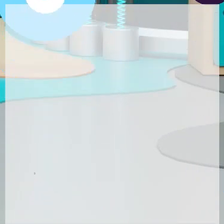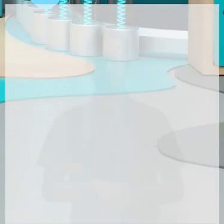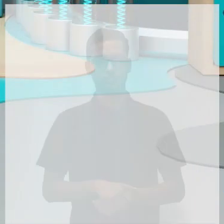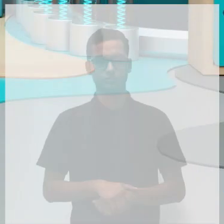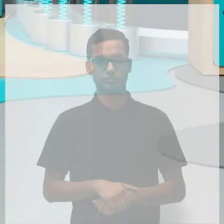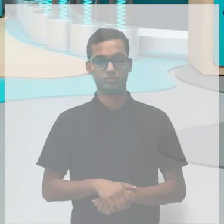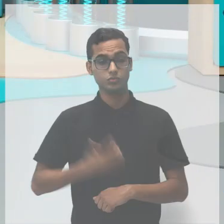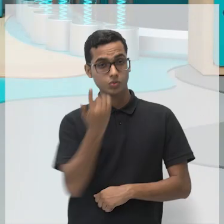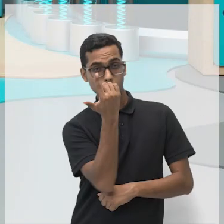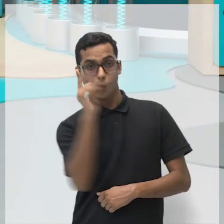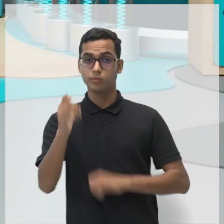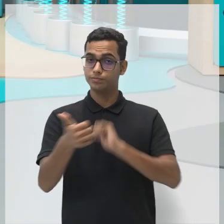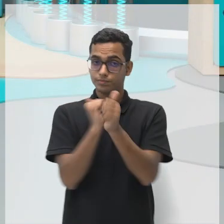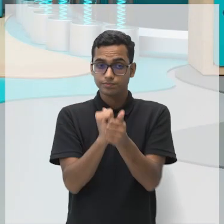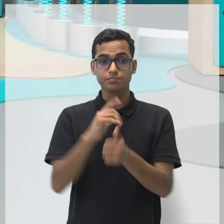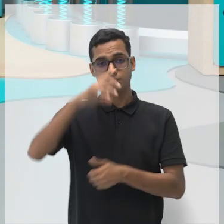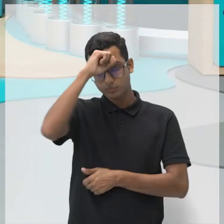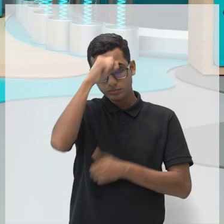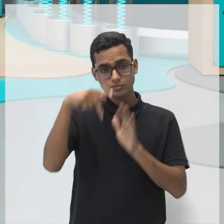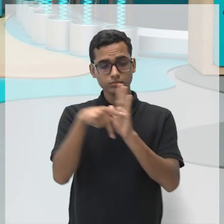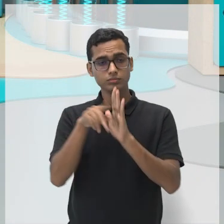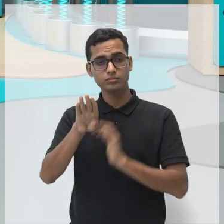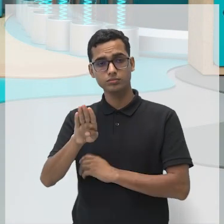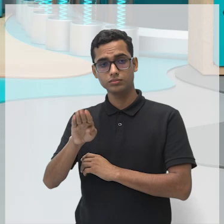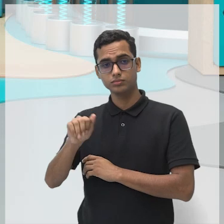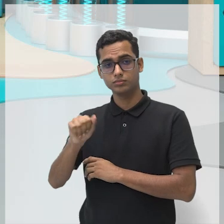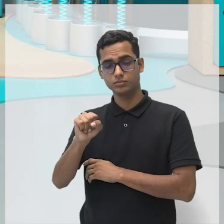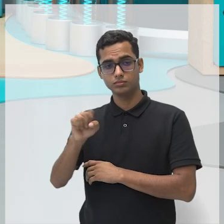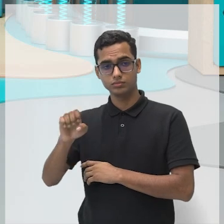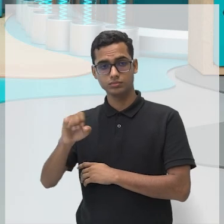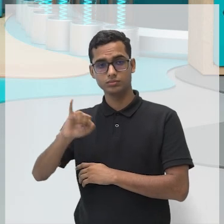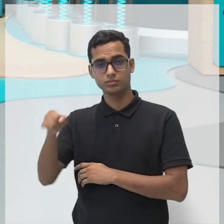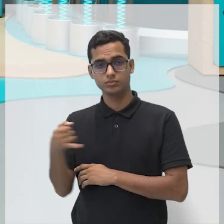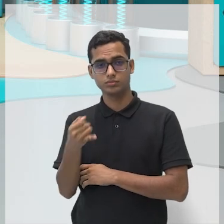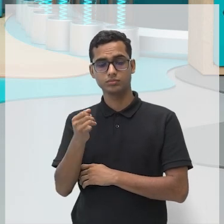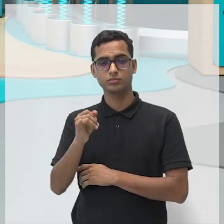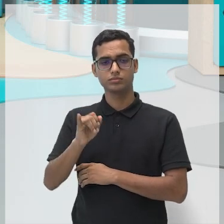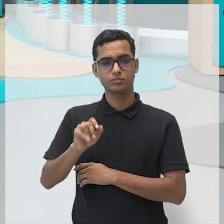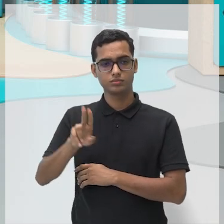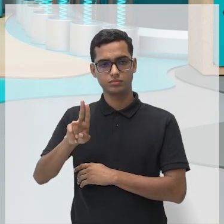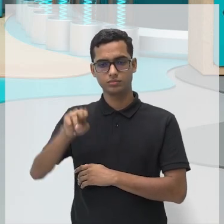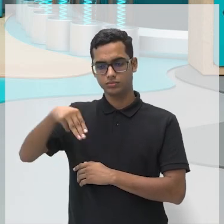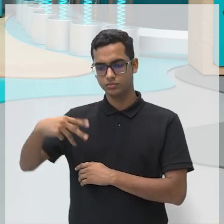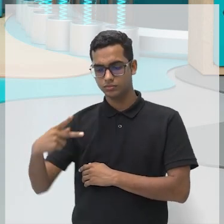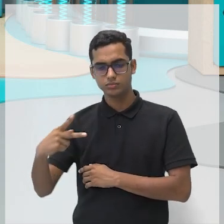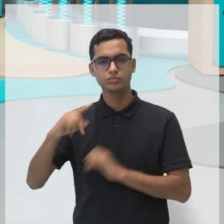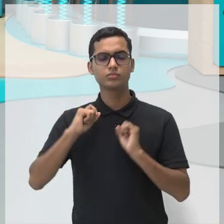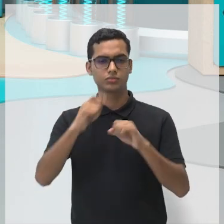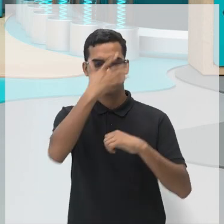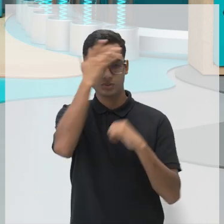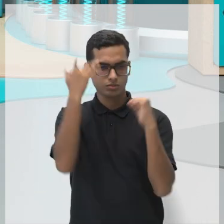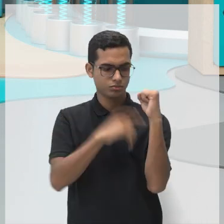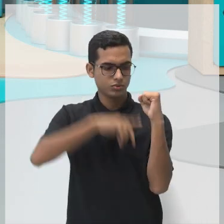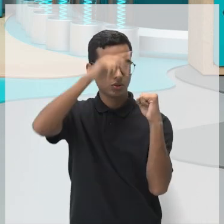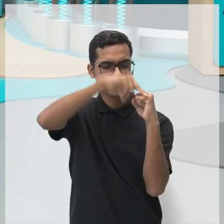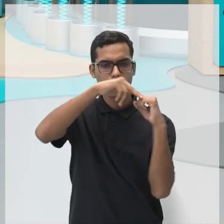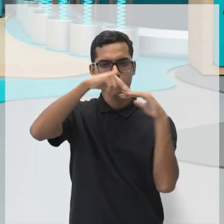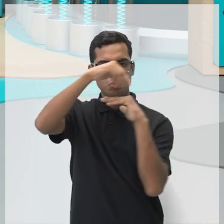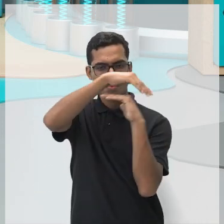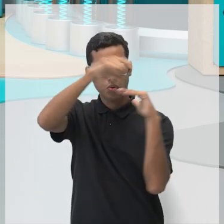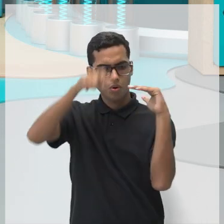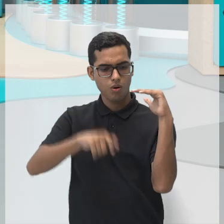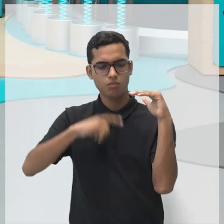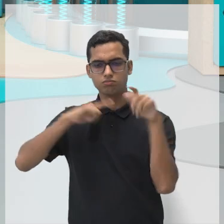eu apresento para vocês, relembro agora, né? O base jump nada mais é que uma modalidade no qual o esportista salta de um